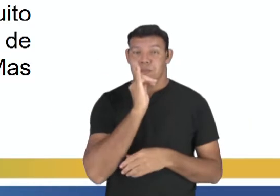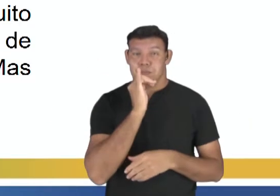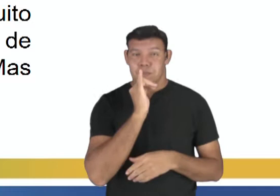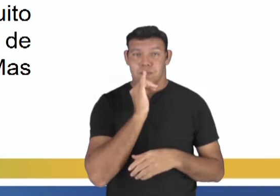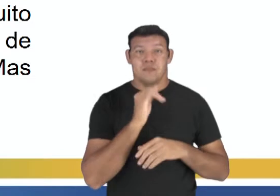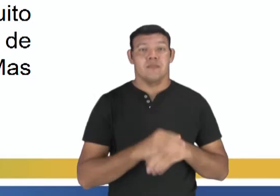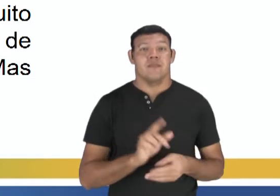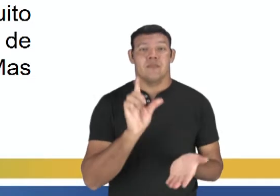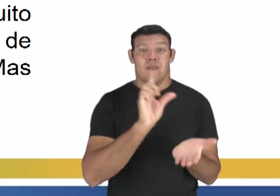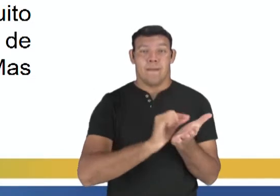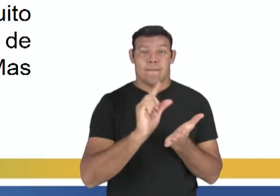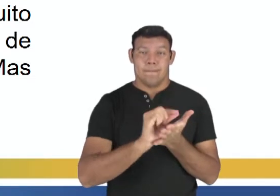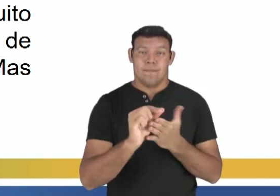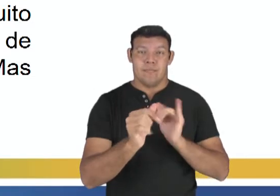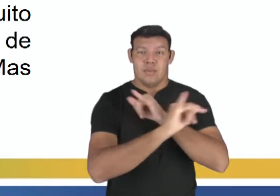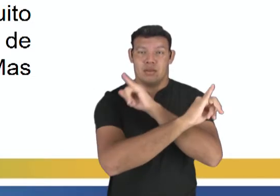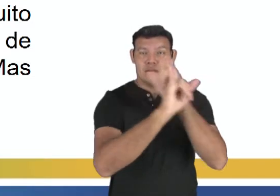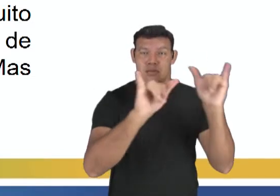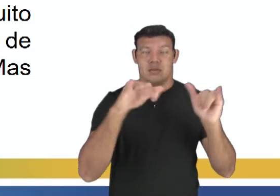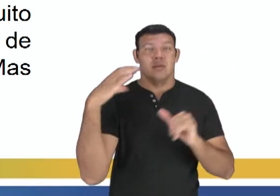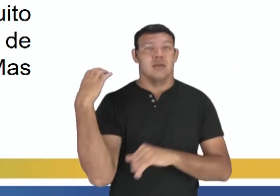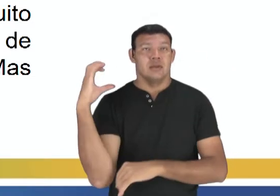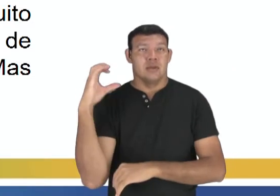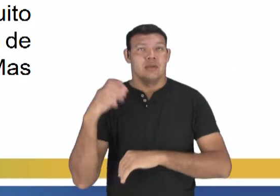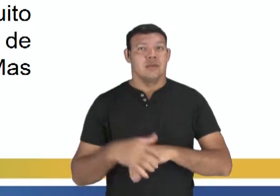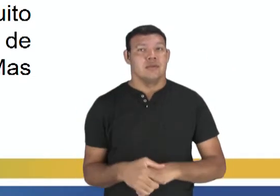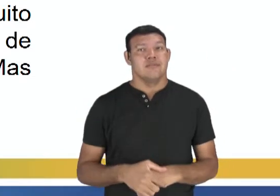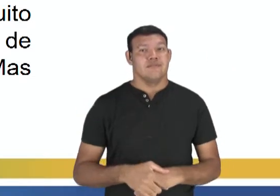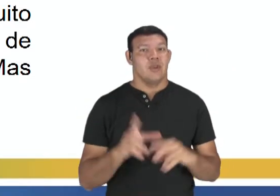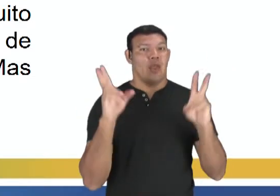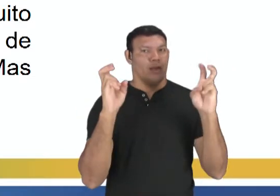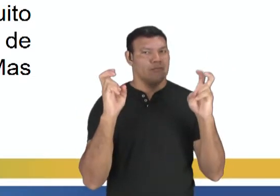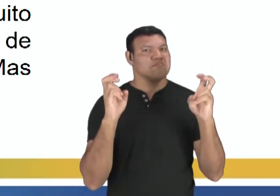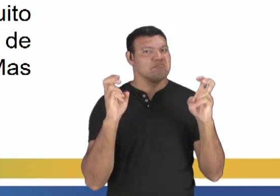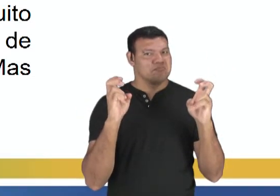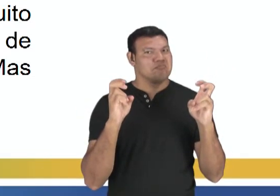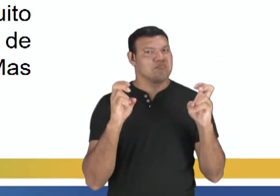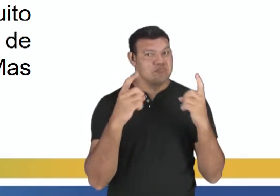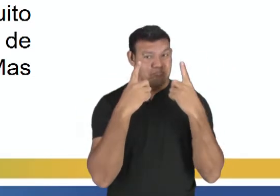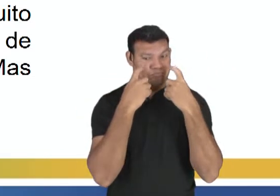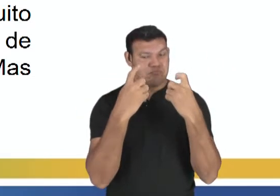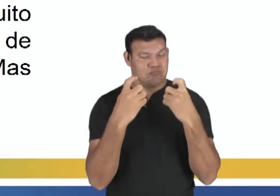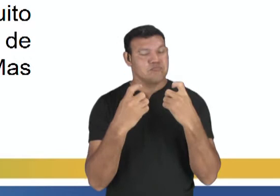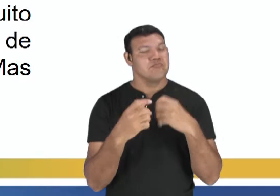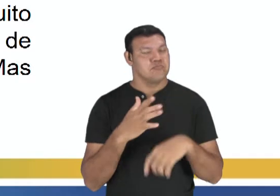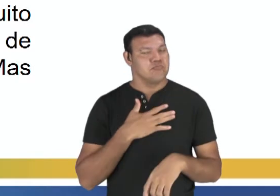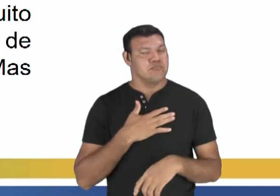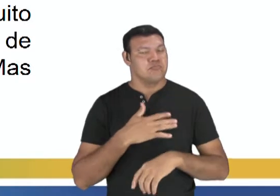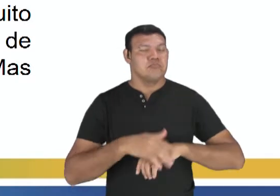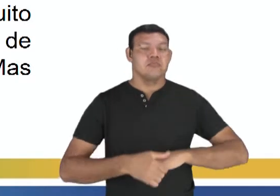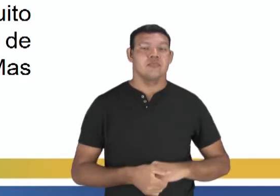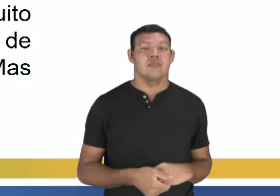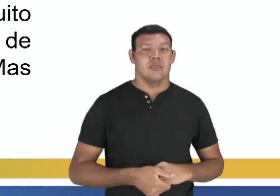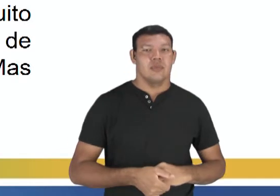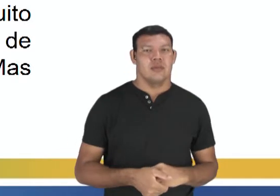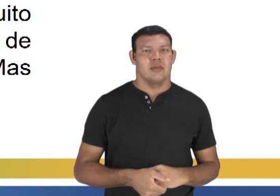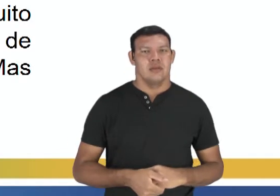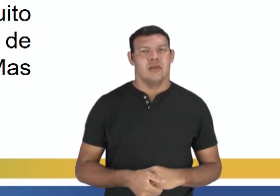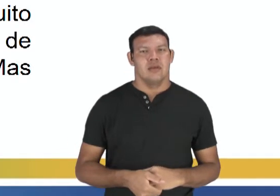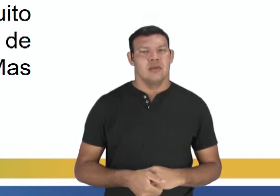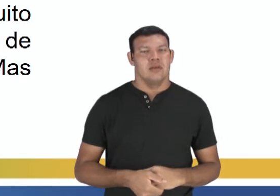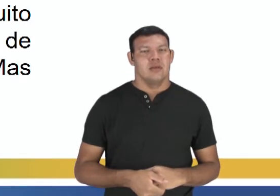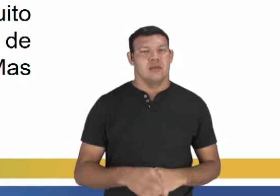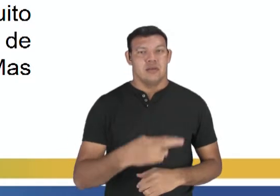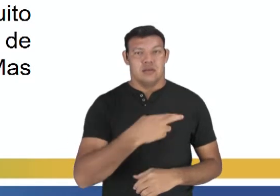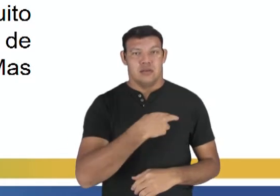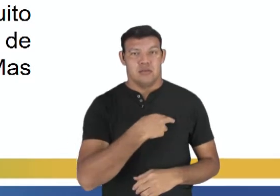aí de um artigo de divulgação científica. Olha lá esse artigo, eu achei muito interessante. Vamos lá? Crença